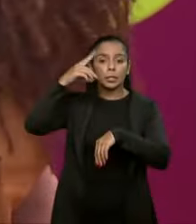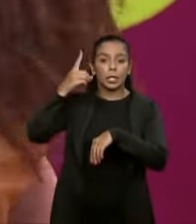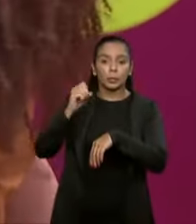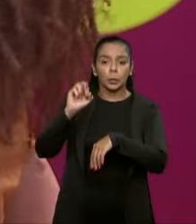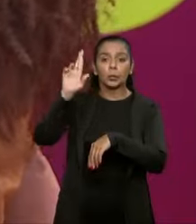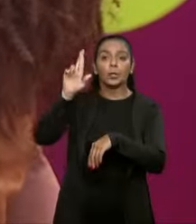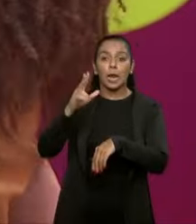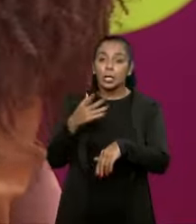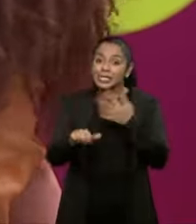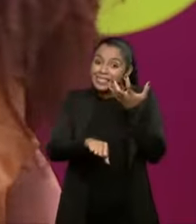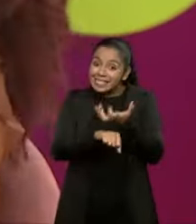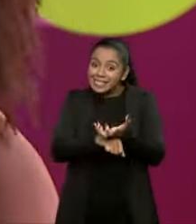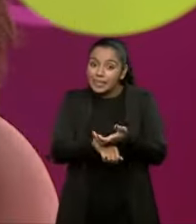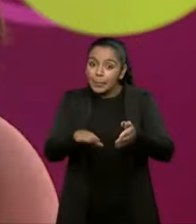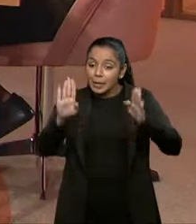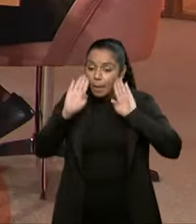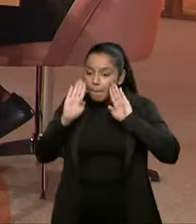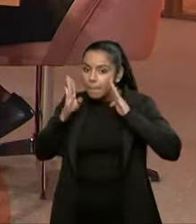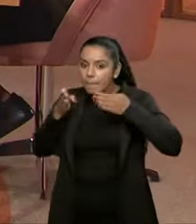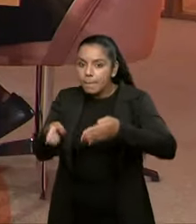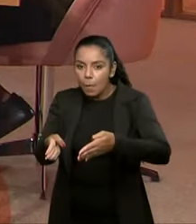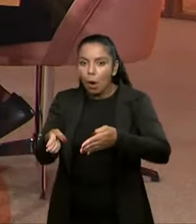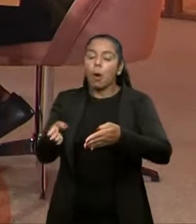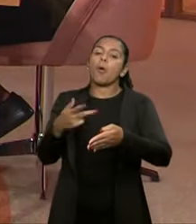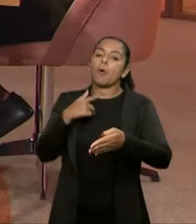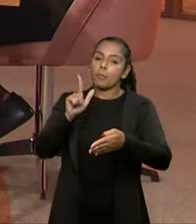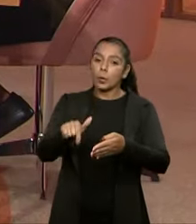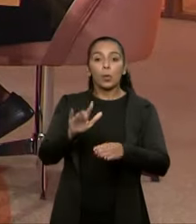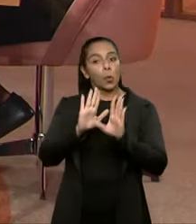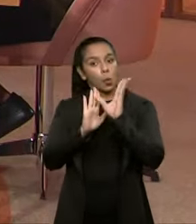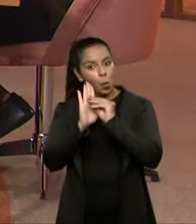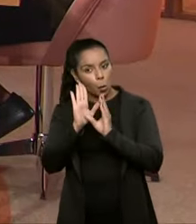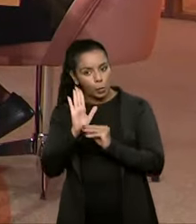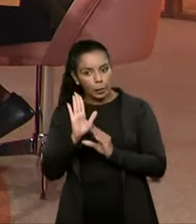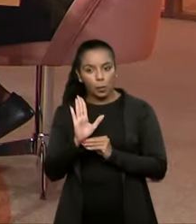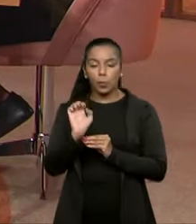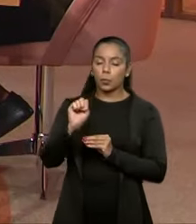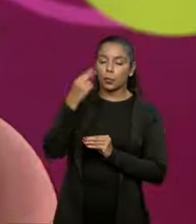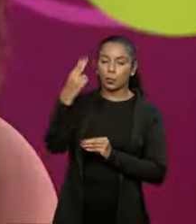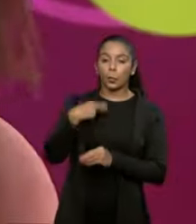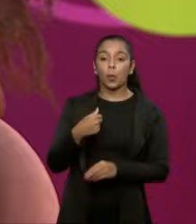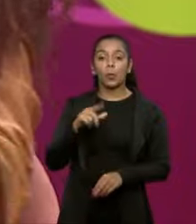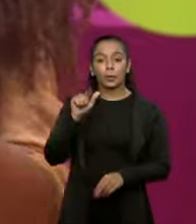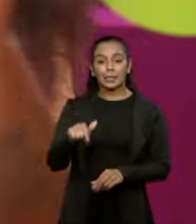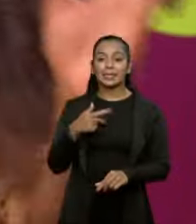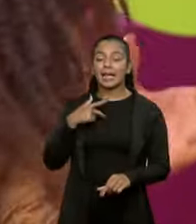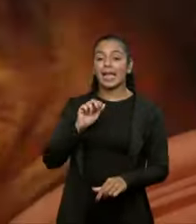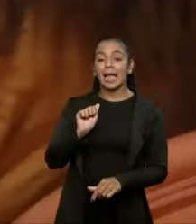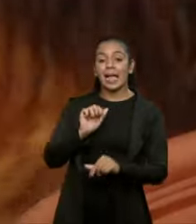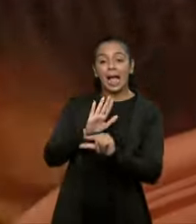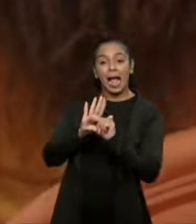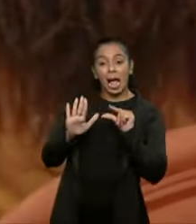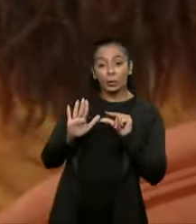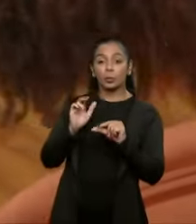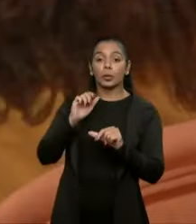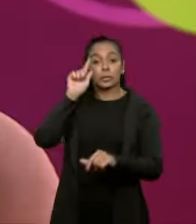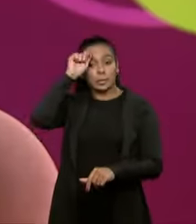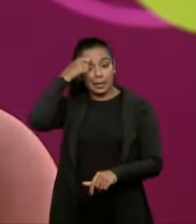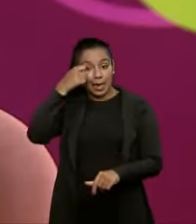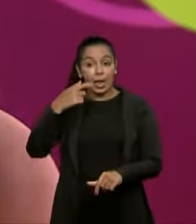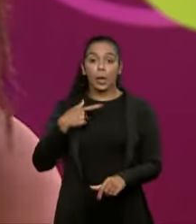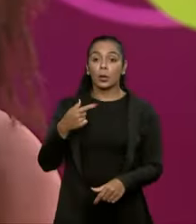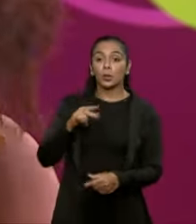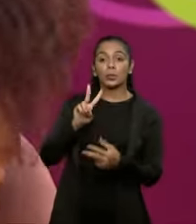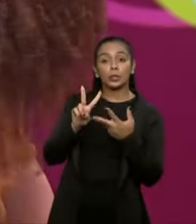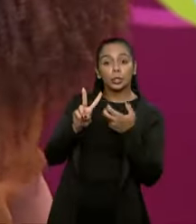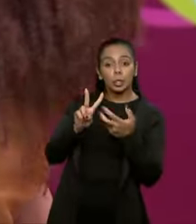disciplinas específicas para lidar, seja a nível de conteúdo, ou seja, autores negros, autores indígenas. A gente lê muito pouco.